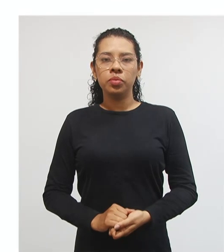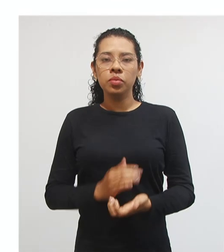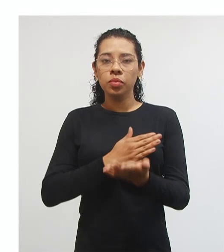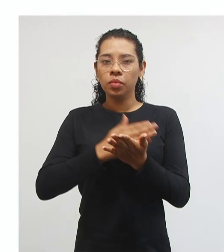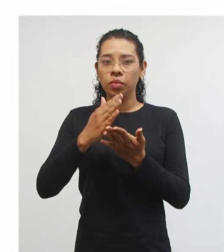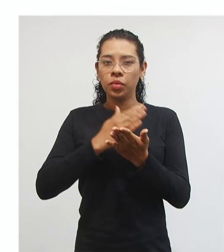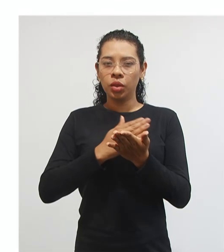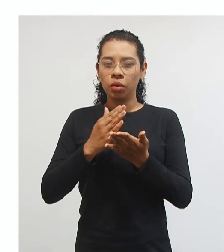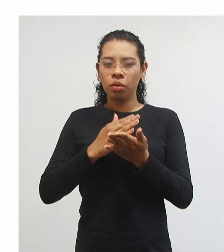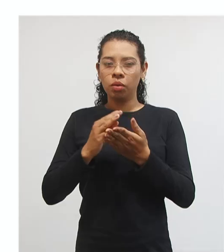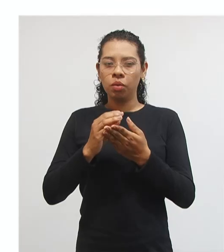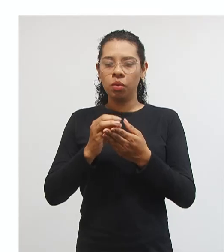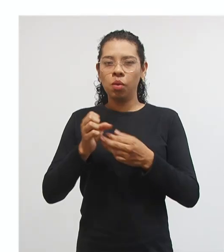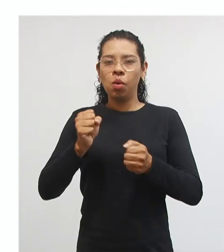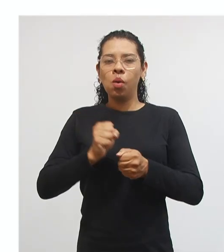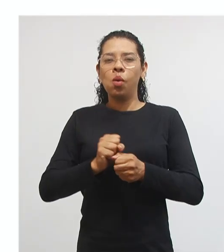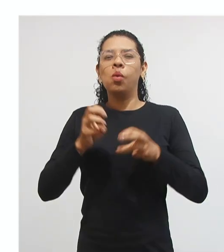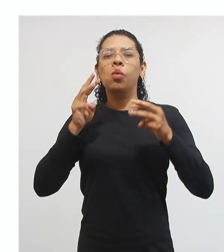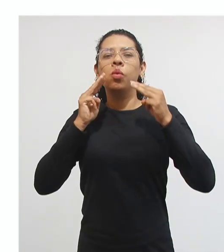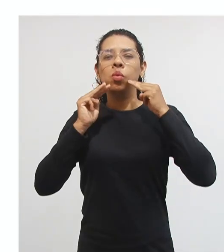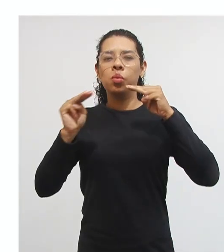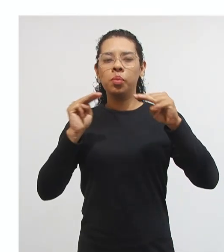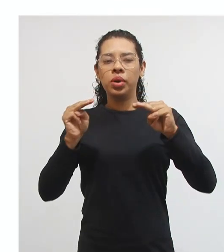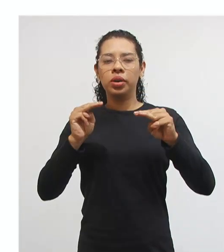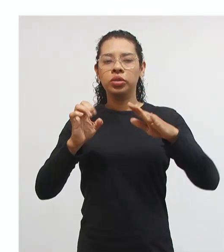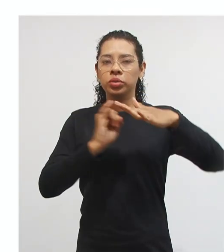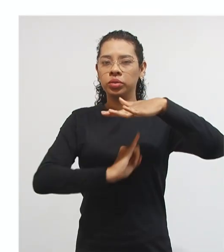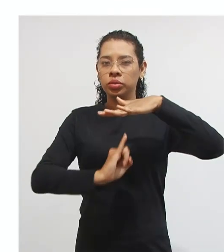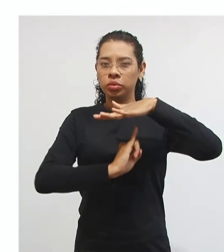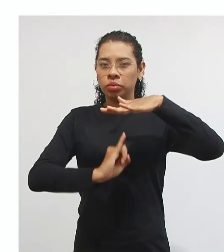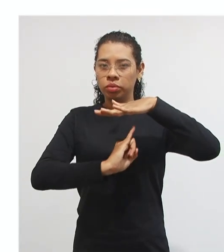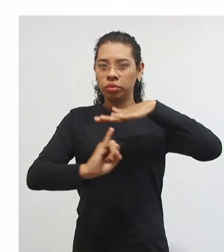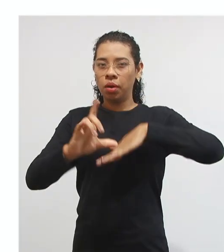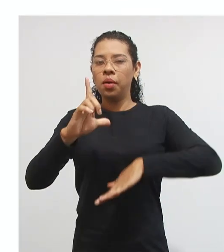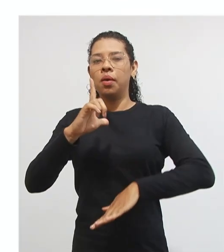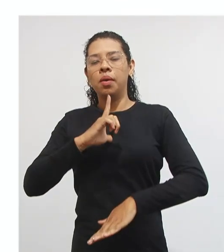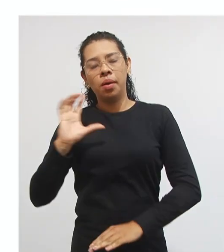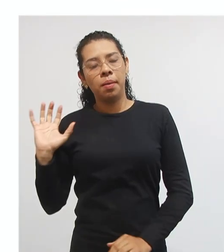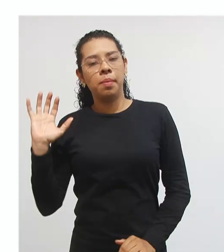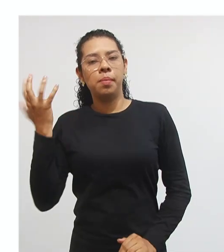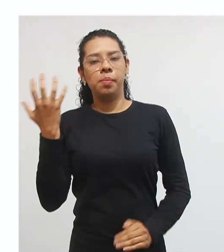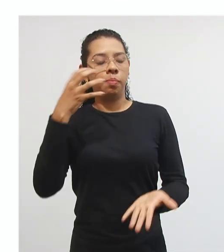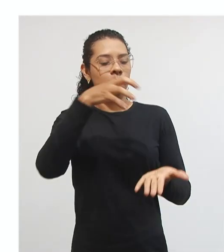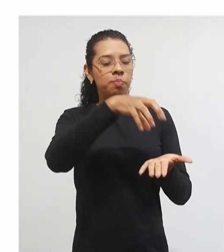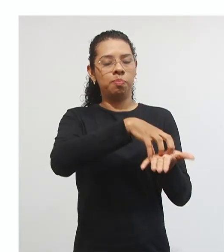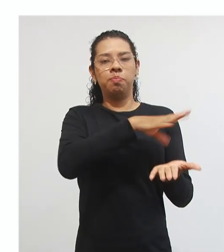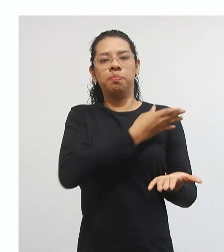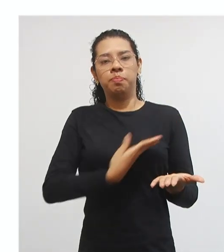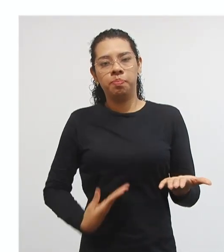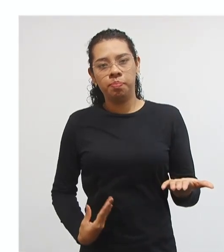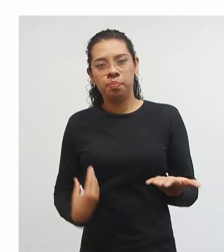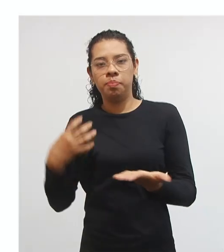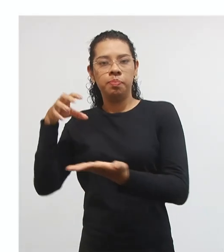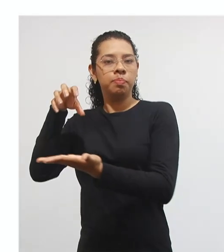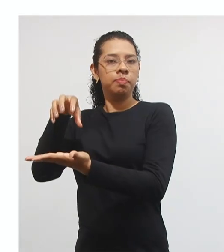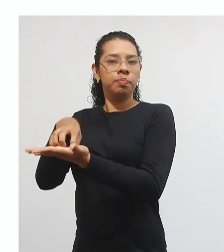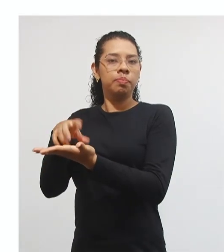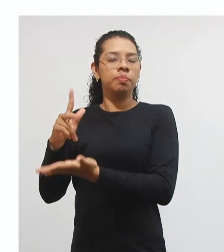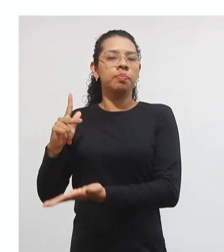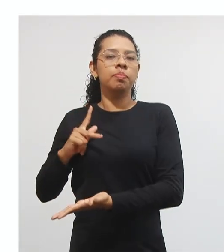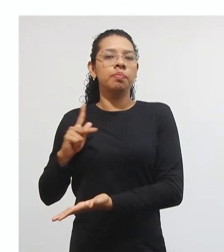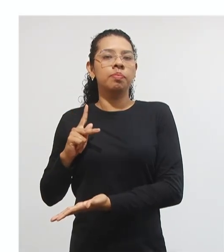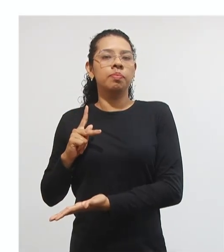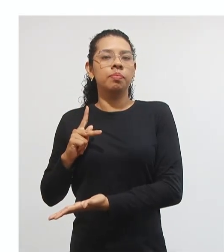Começamos pelo marketing institucional. Ele existe tanto no setor privado quanto no público, tá? Ele não tem como objetivo imediato a venda